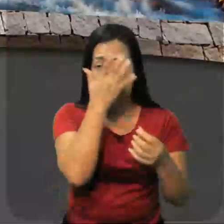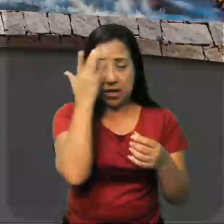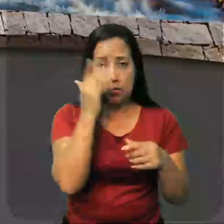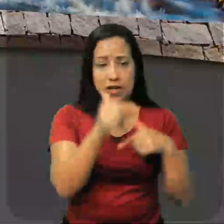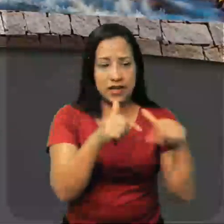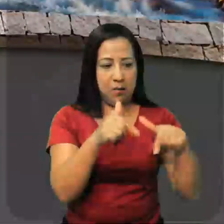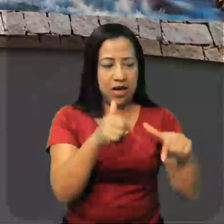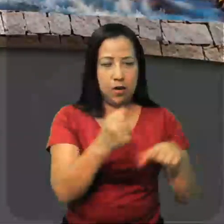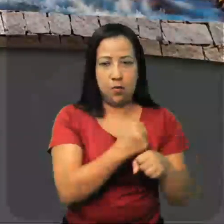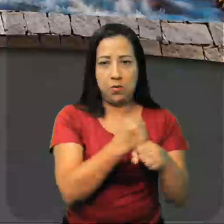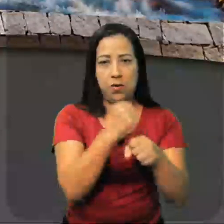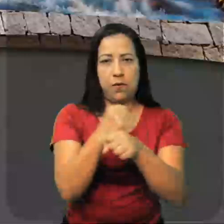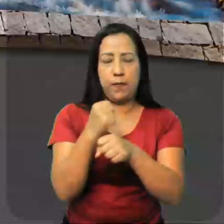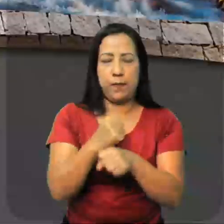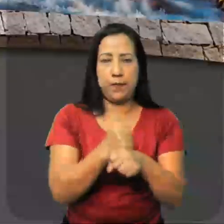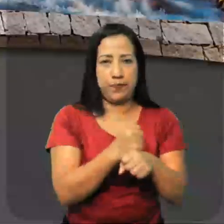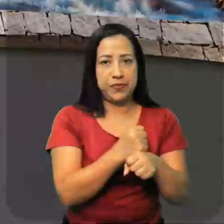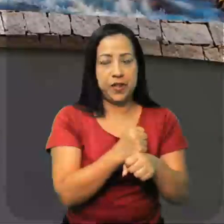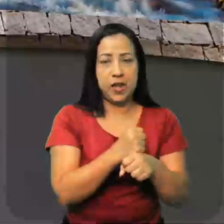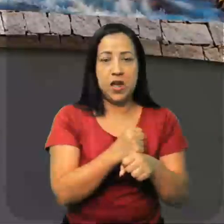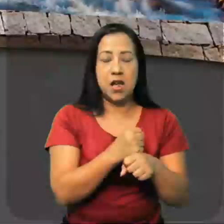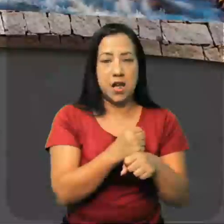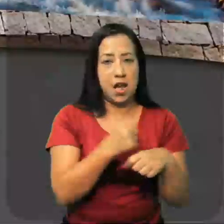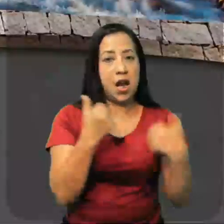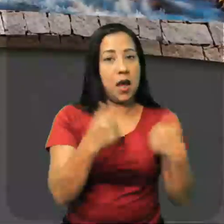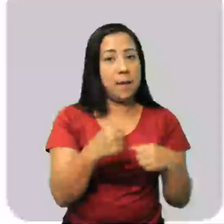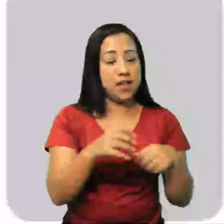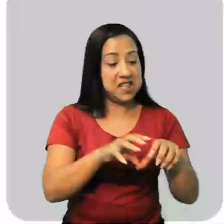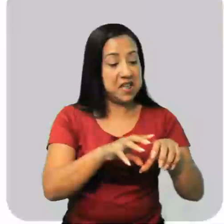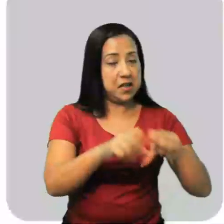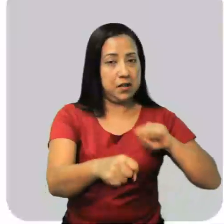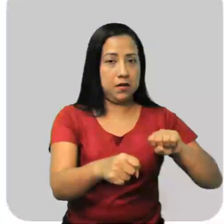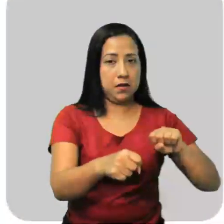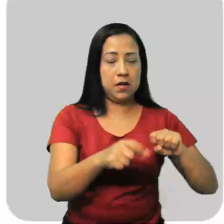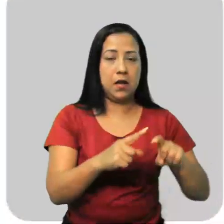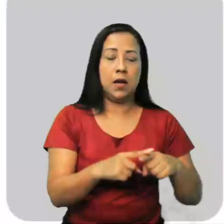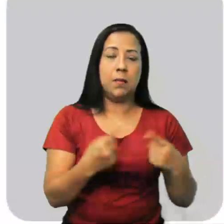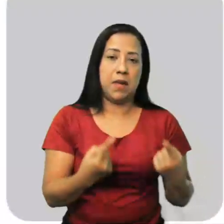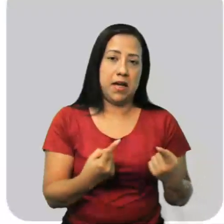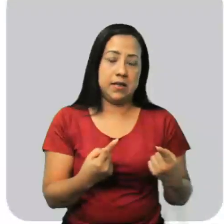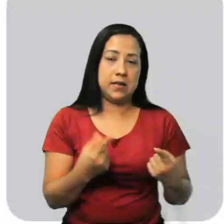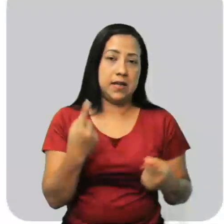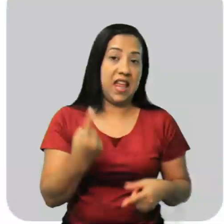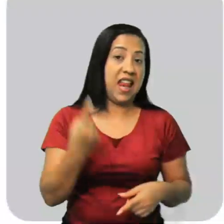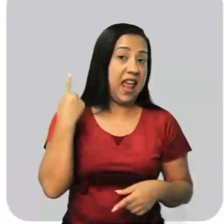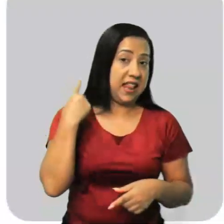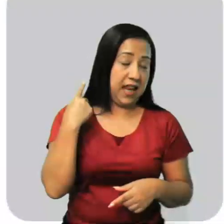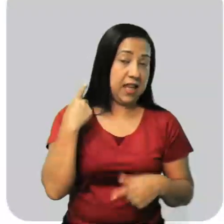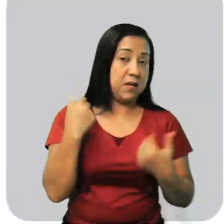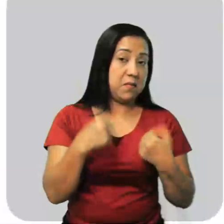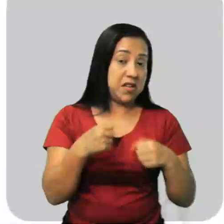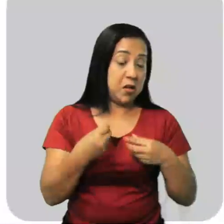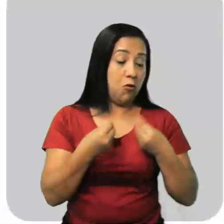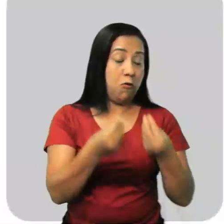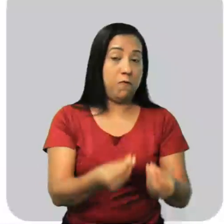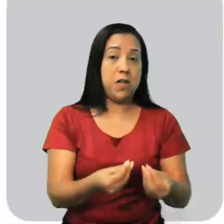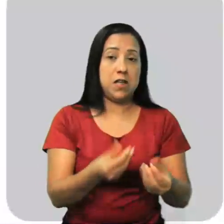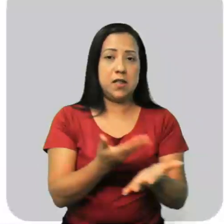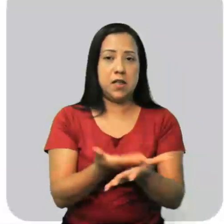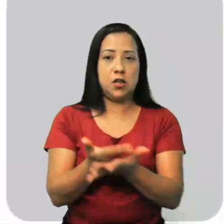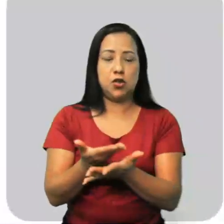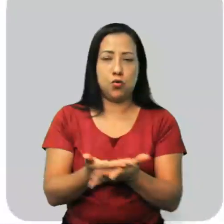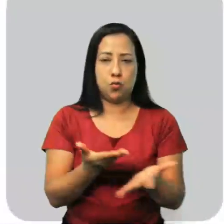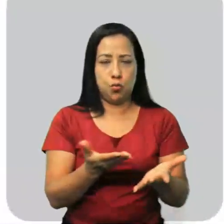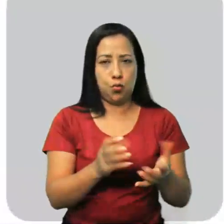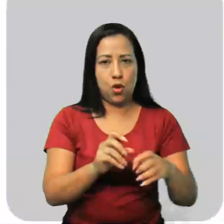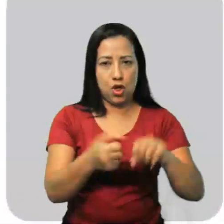qualificada. Para tanto, tem de ter gastado lá atrás. Ok? Portanto, no estudo da população, é importante conhecer alguns